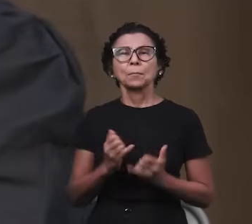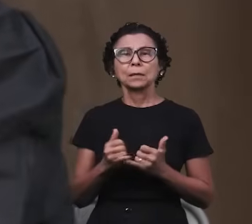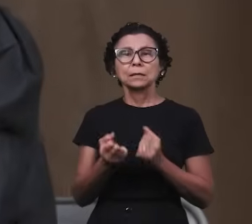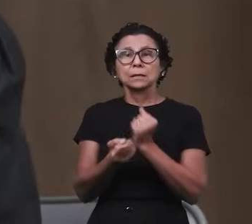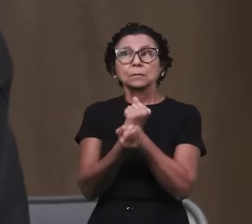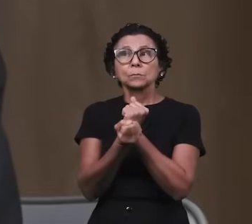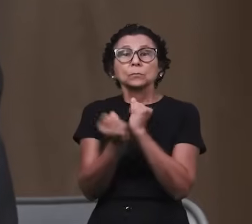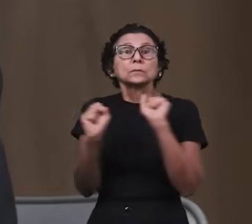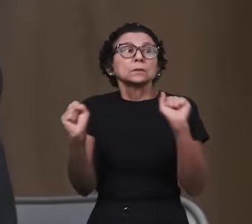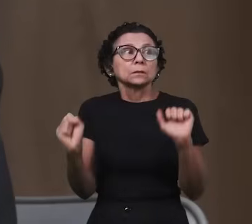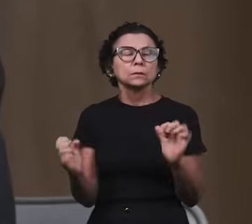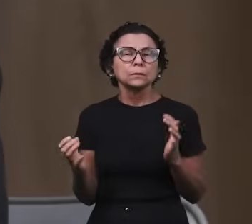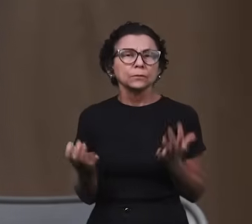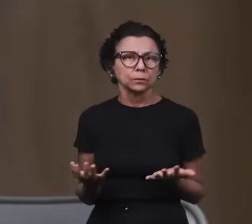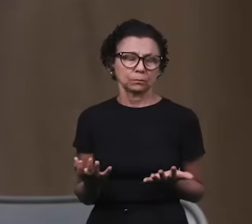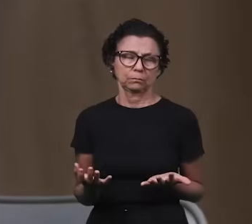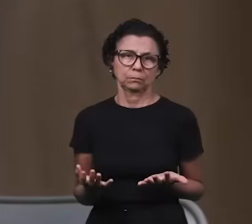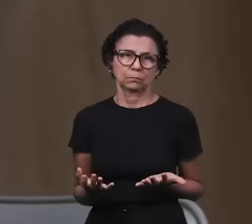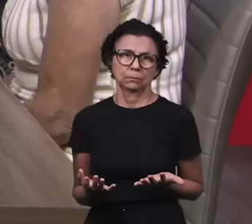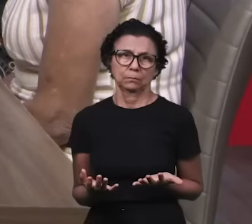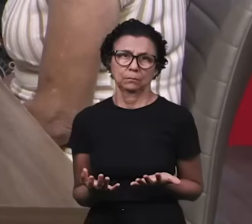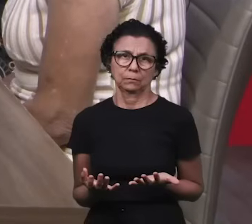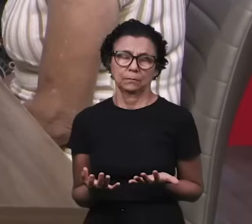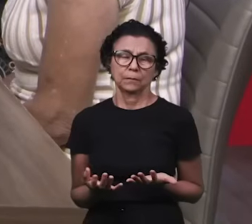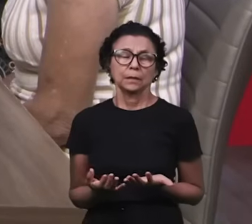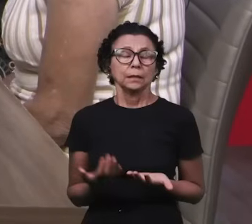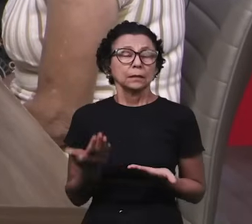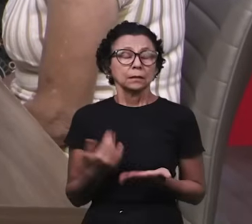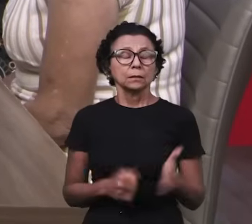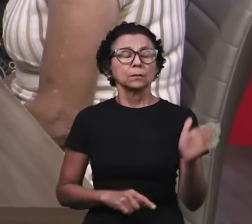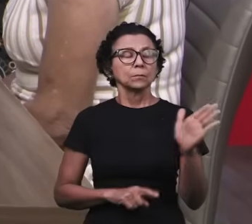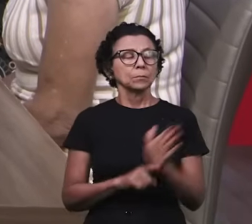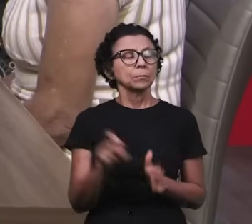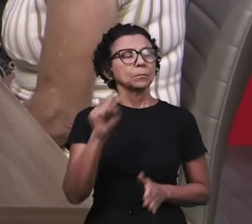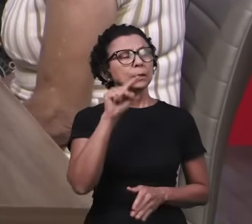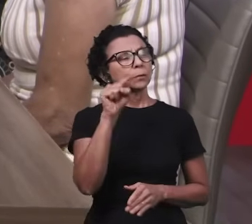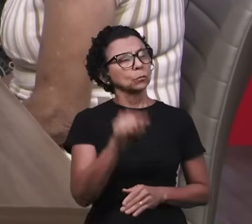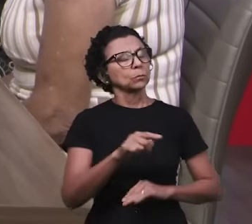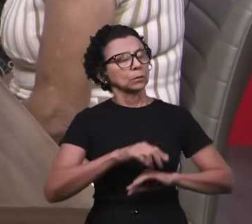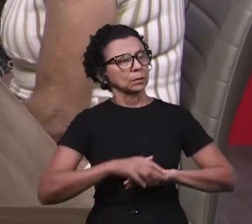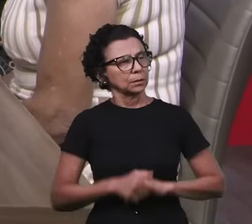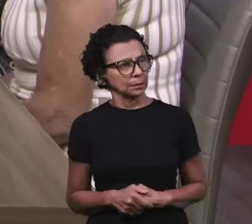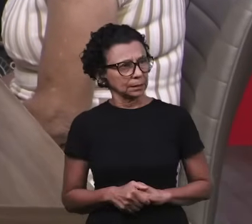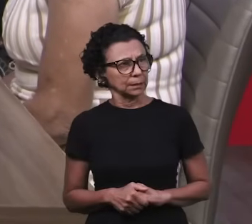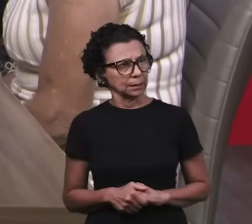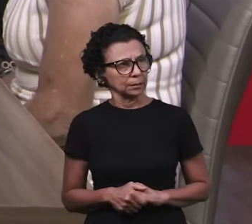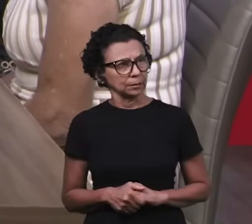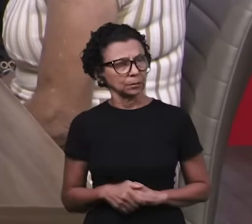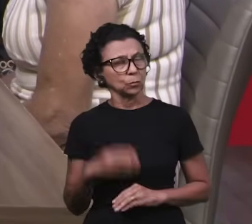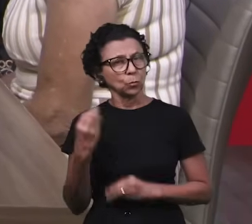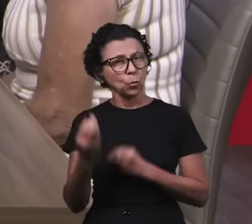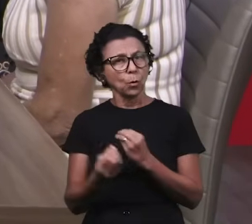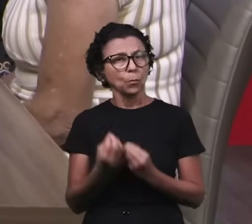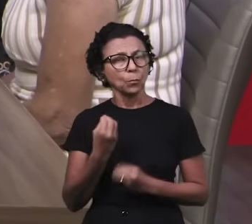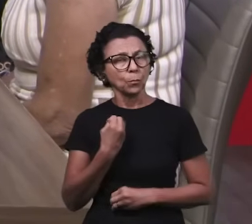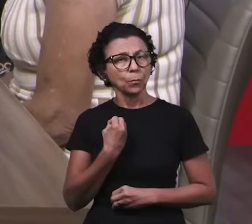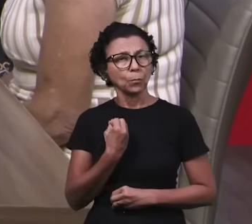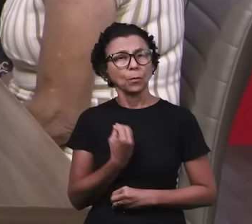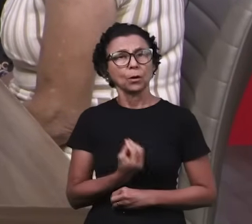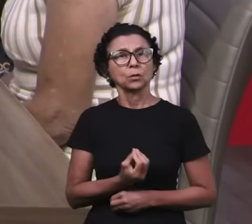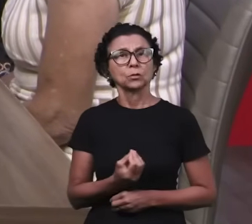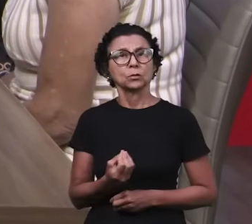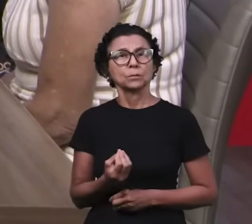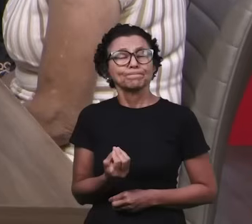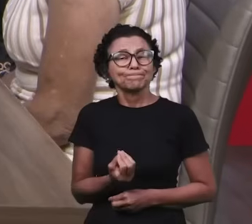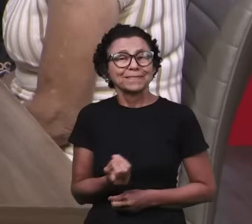alcançar. Como isso pode fazer parte da rotina da nossa casa de uma forma simples, pastor? Quer